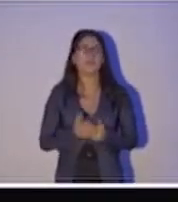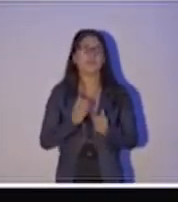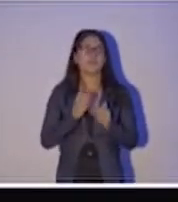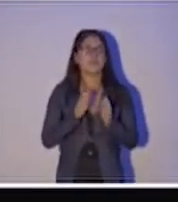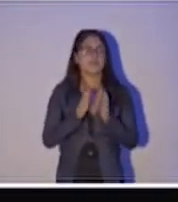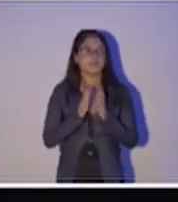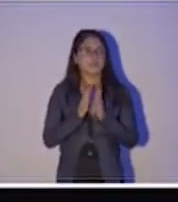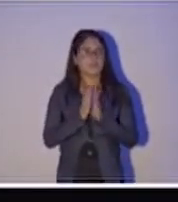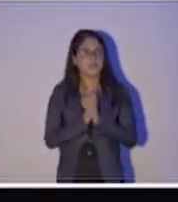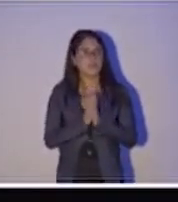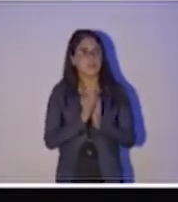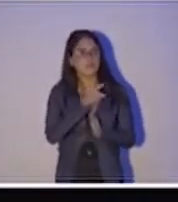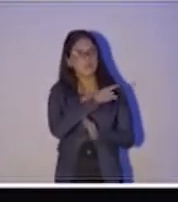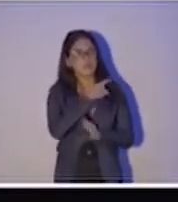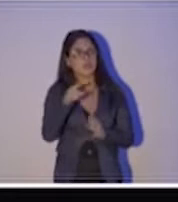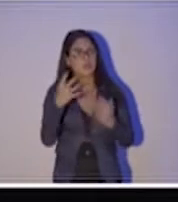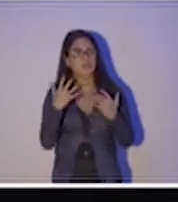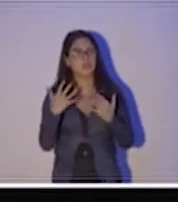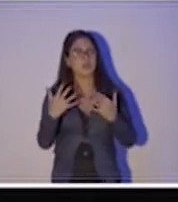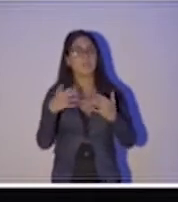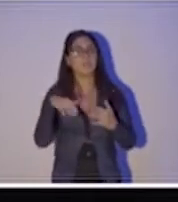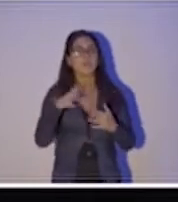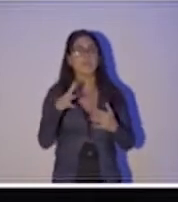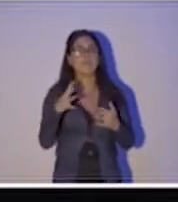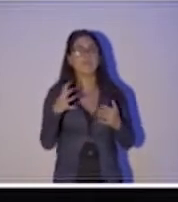sentindo a plenária um pouco mais agitada.